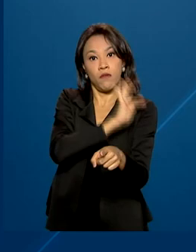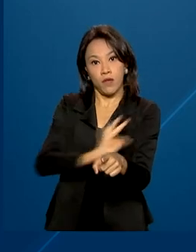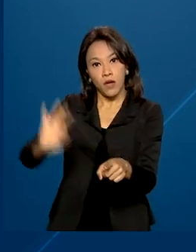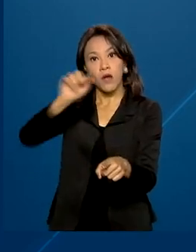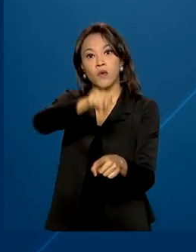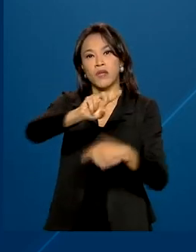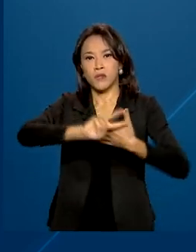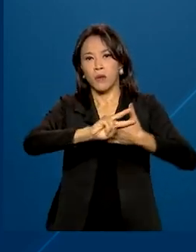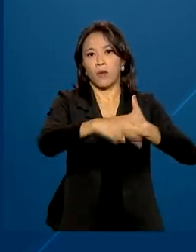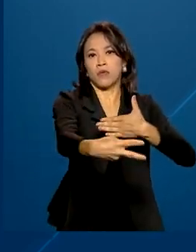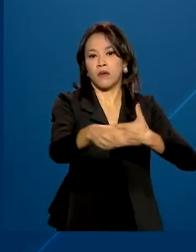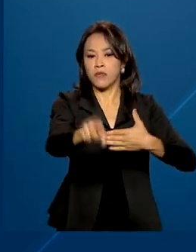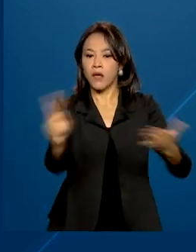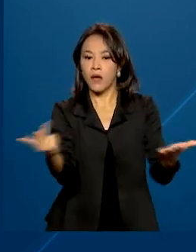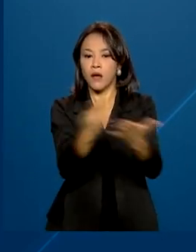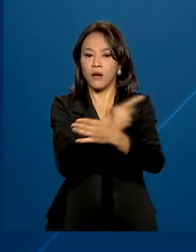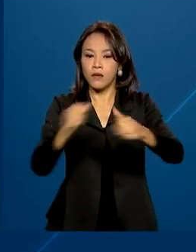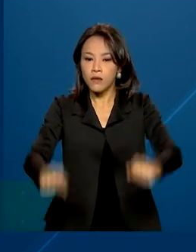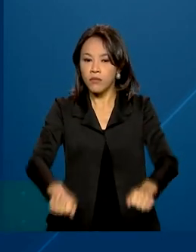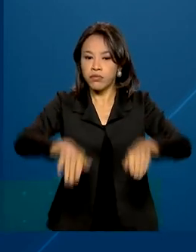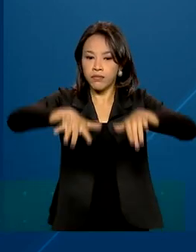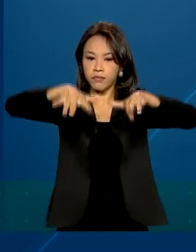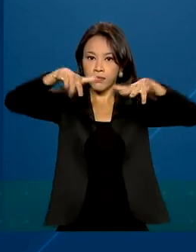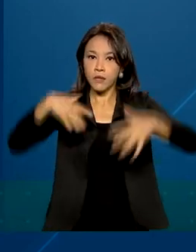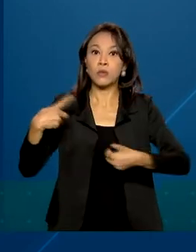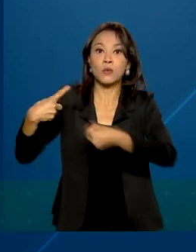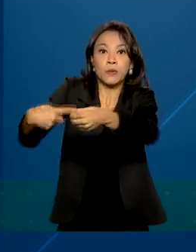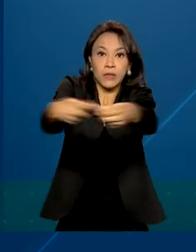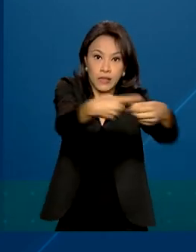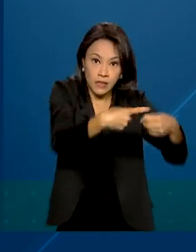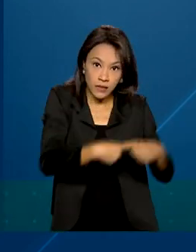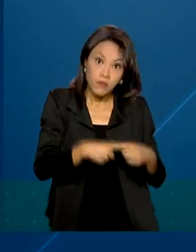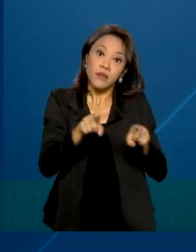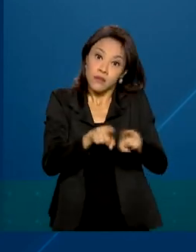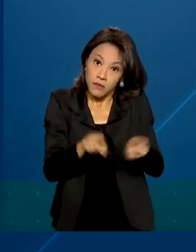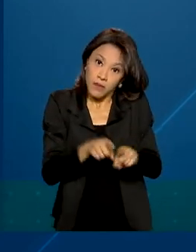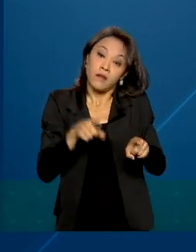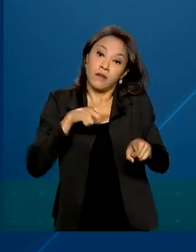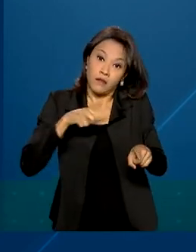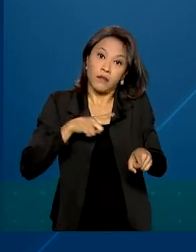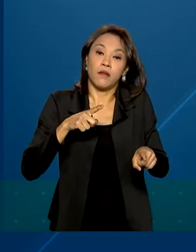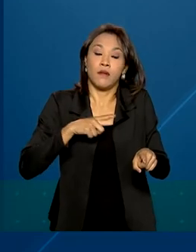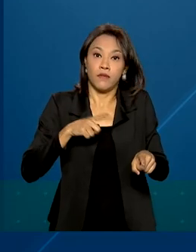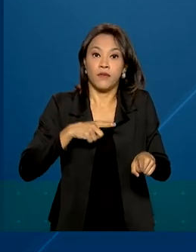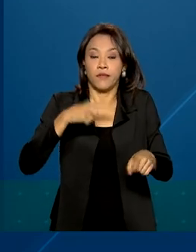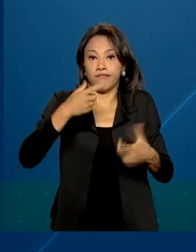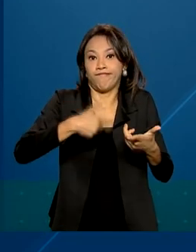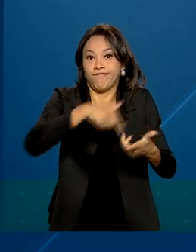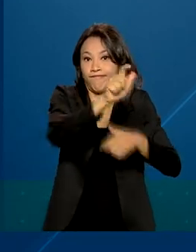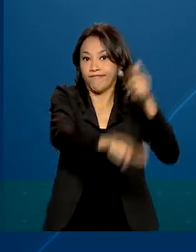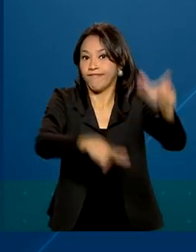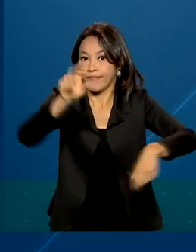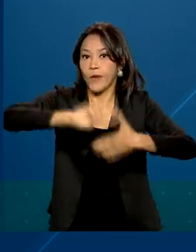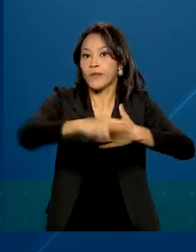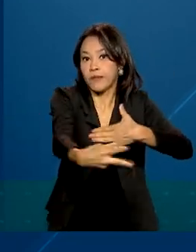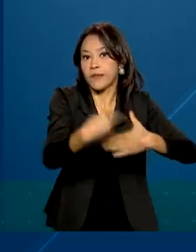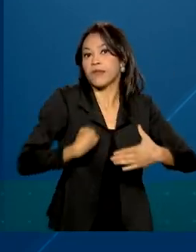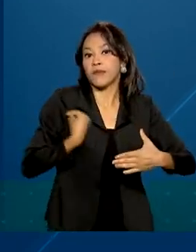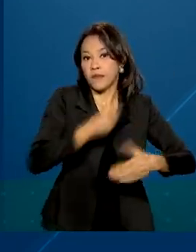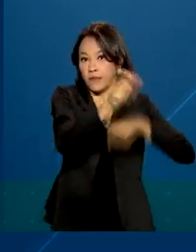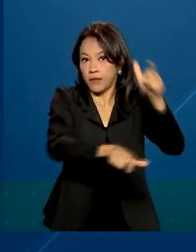impactos dos alagamentos na infraestrutura dos municípios e na vida dos moradores. Segundo a Defesa Civil Mineira, 19